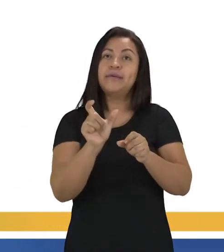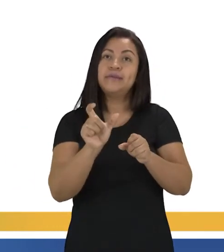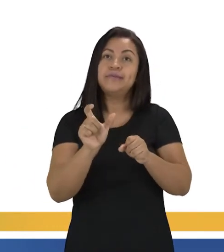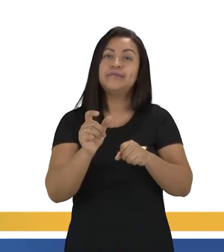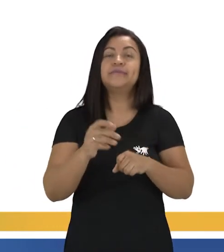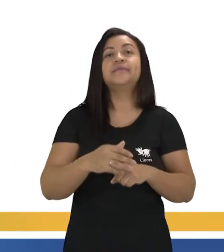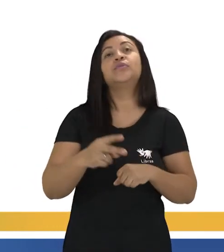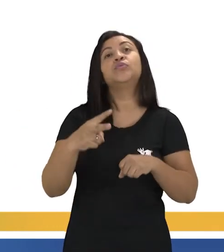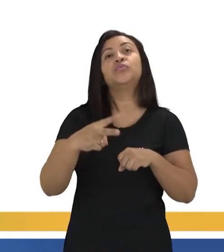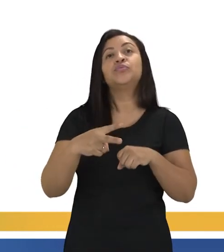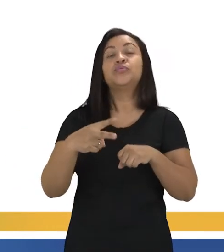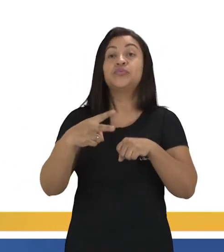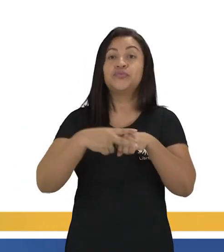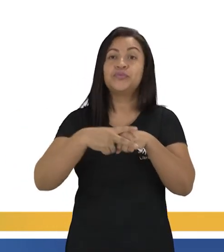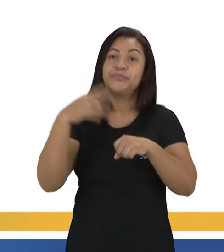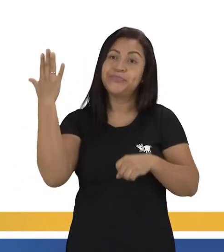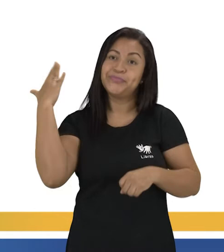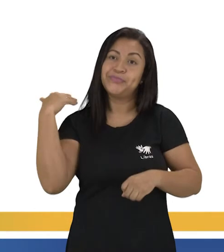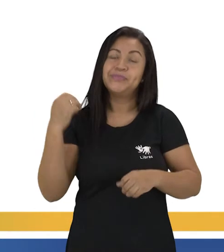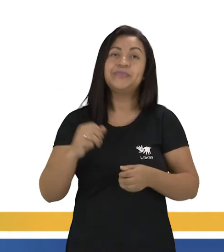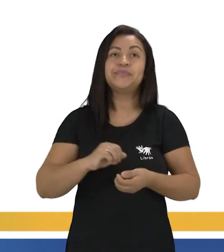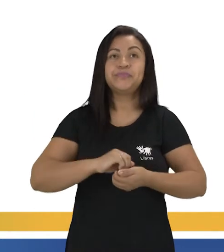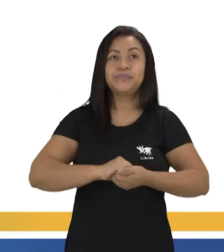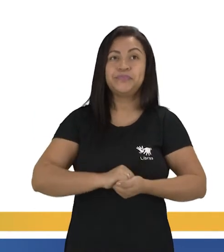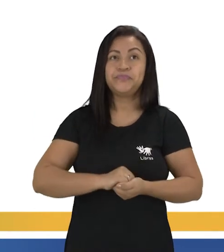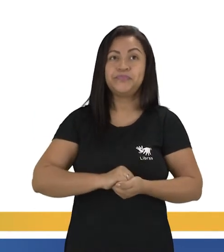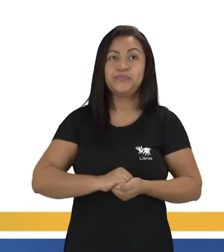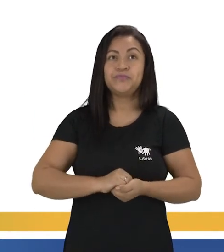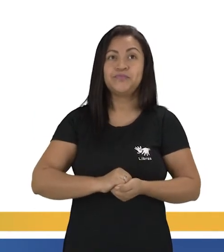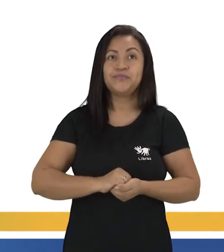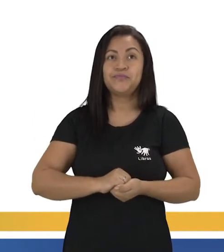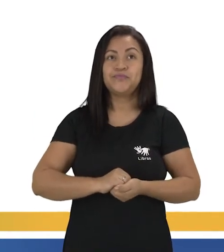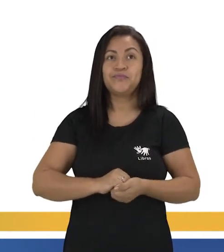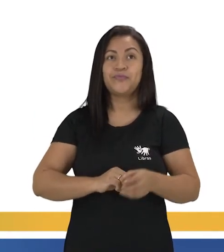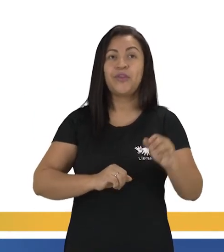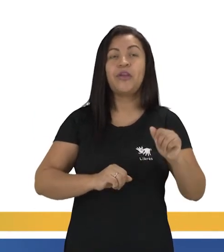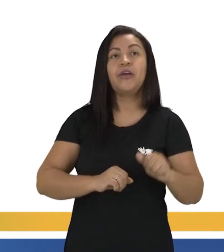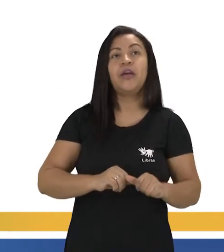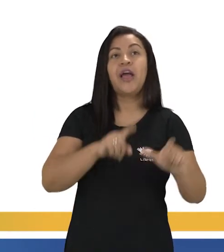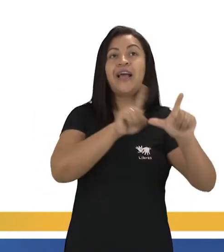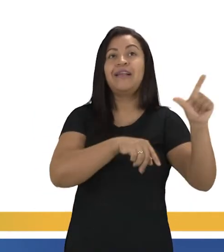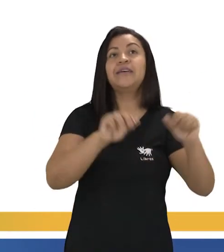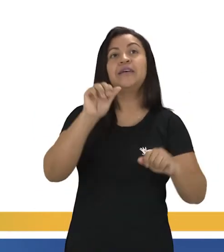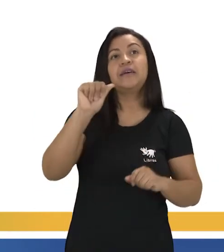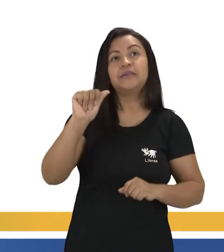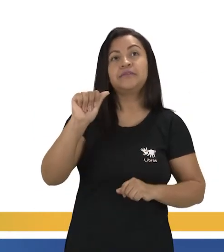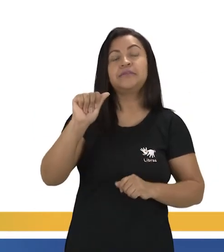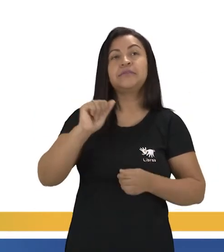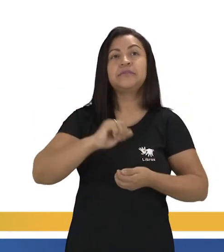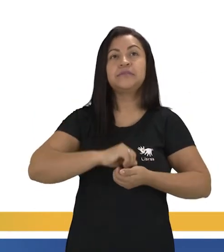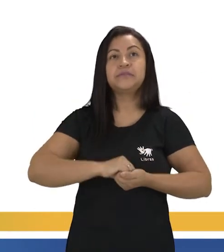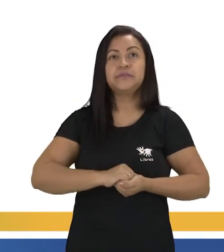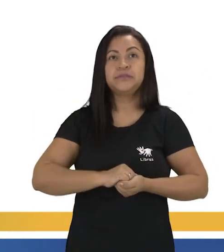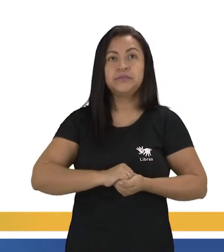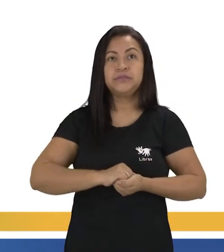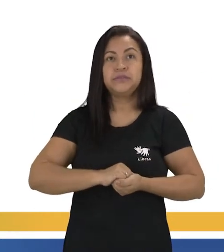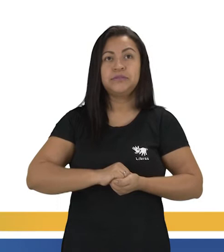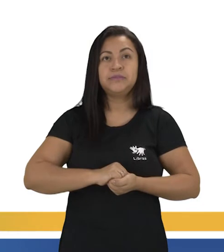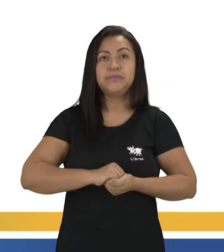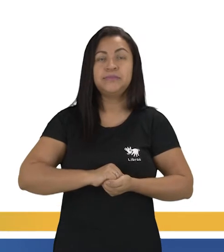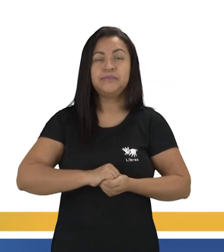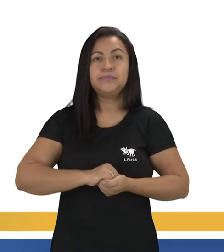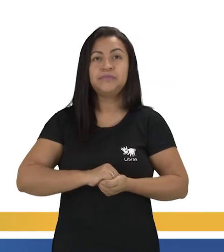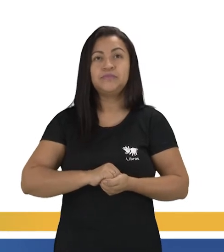So let's go, let's check it out. On the screen, na tela, nós temos letter A. When I arrived at the